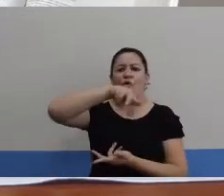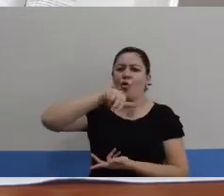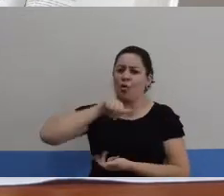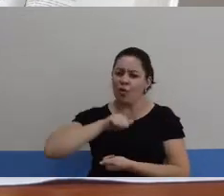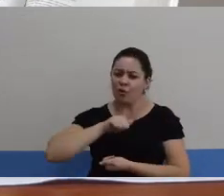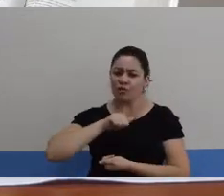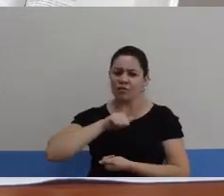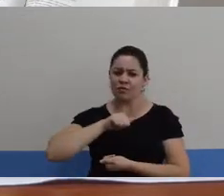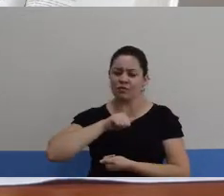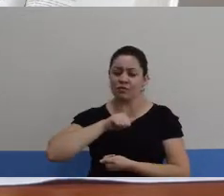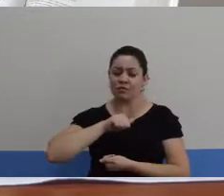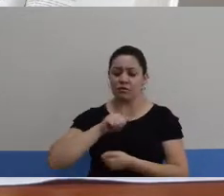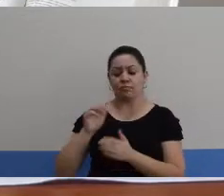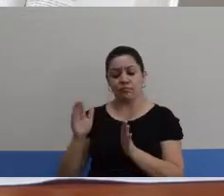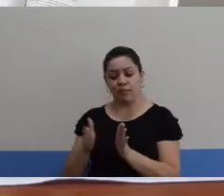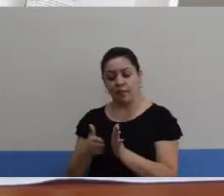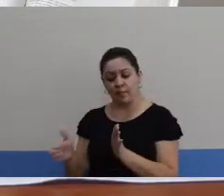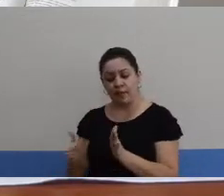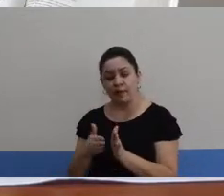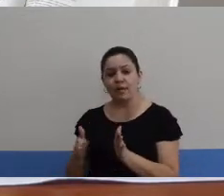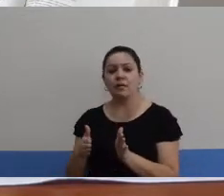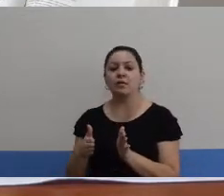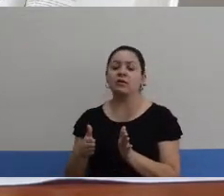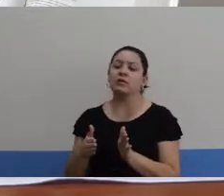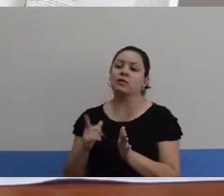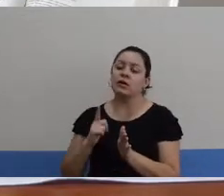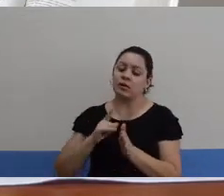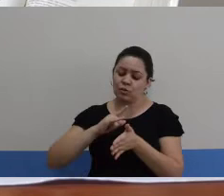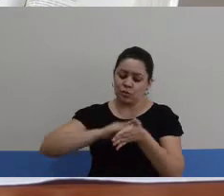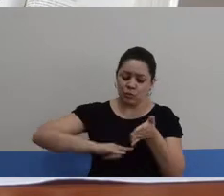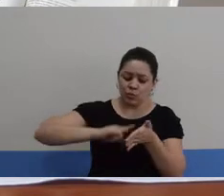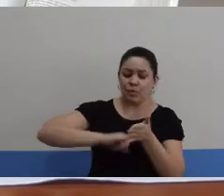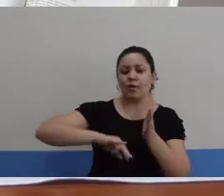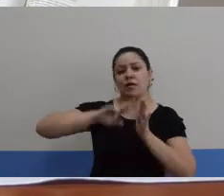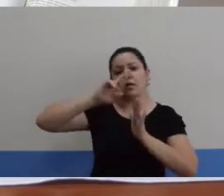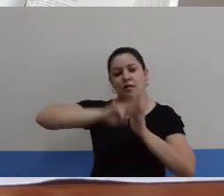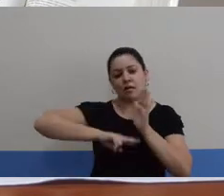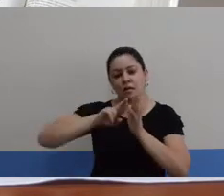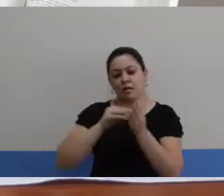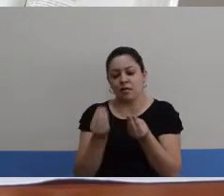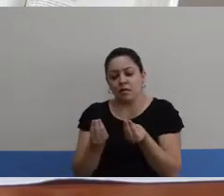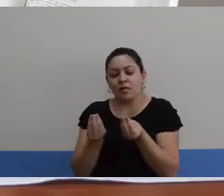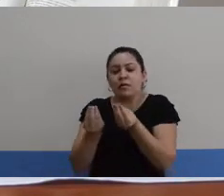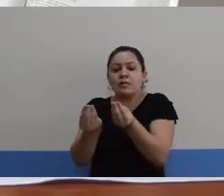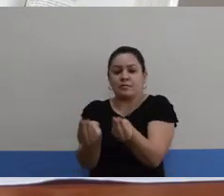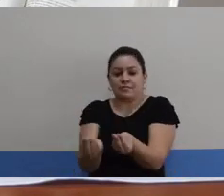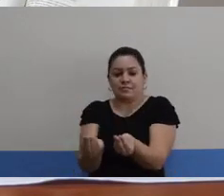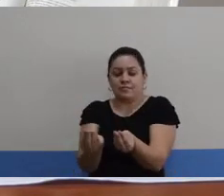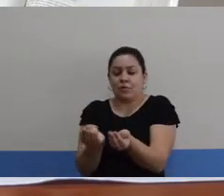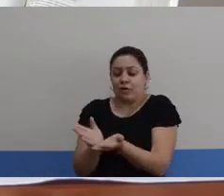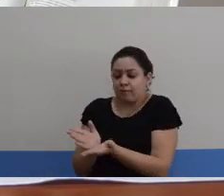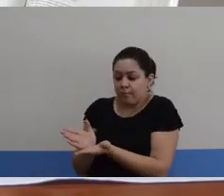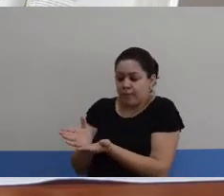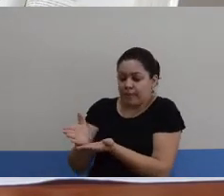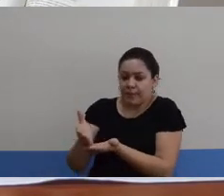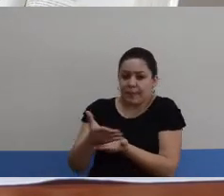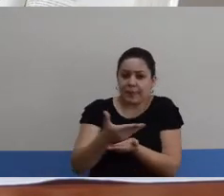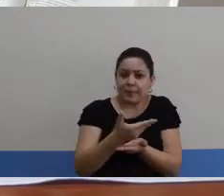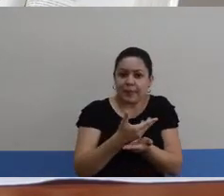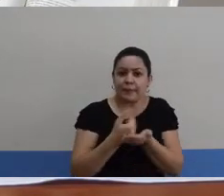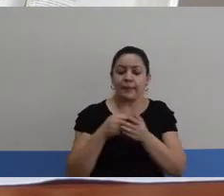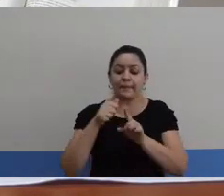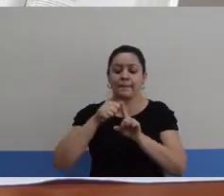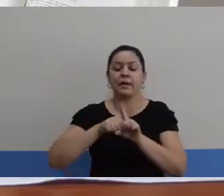nós vamos encerrar aí entregando os documentos, os relatórios, depois do processo de escuta no mês de